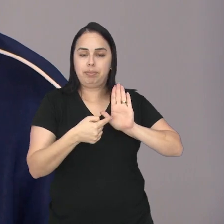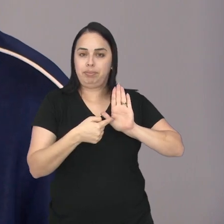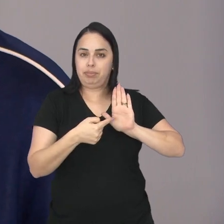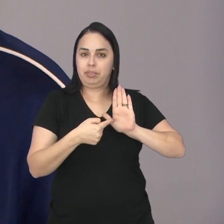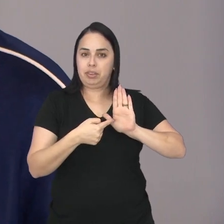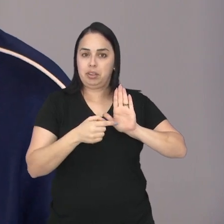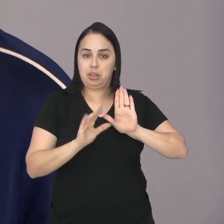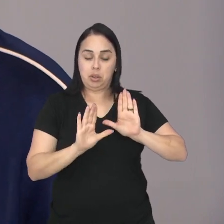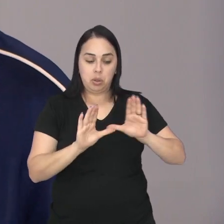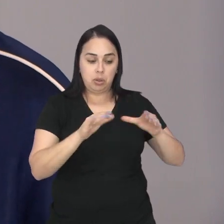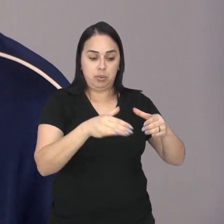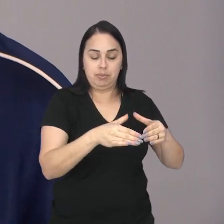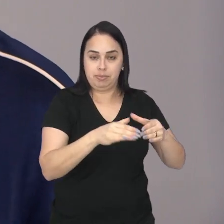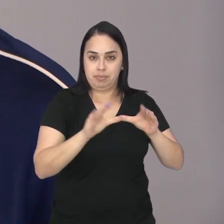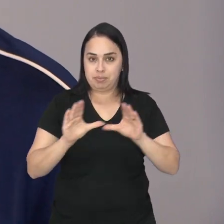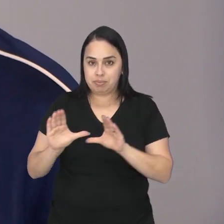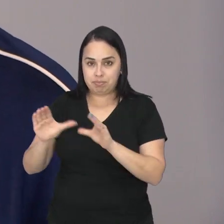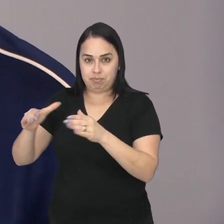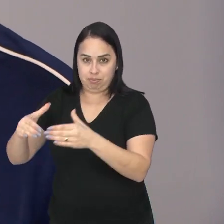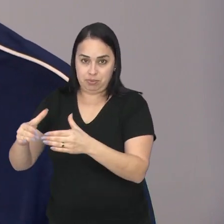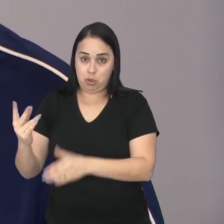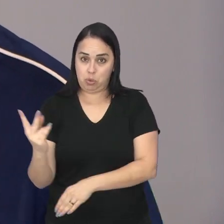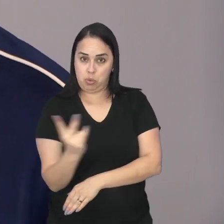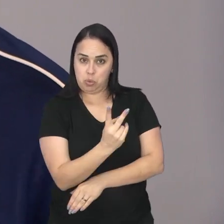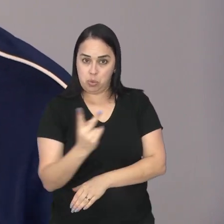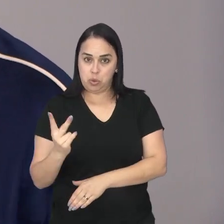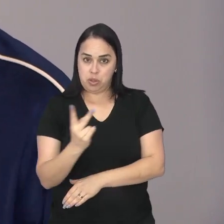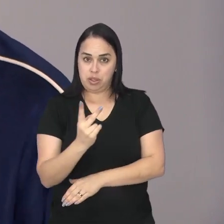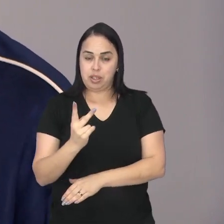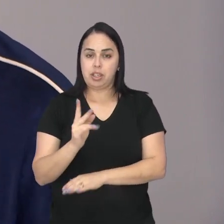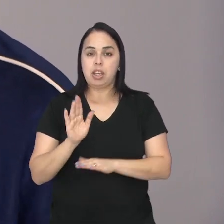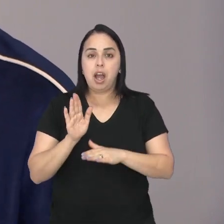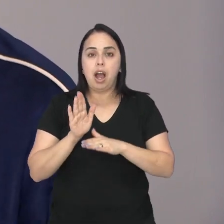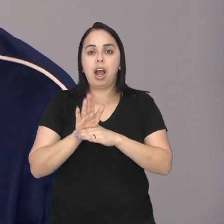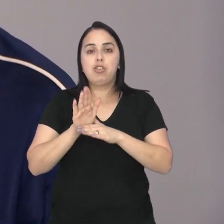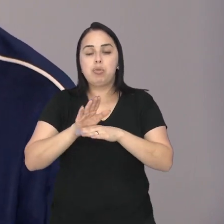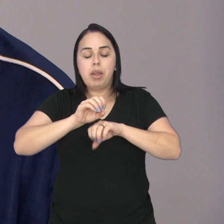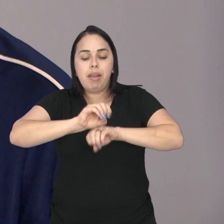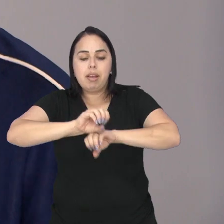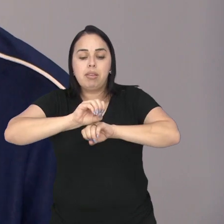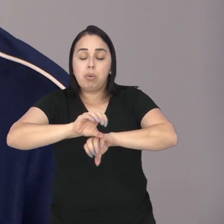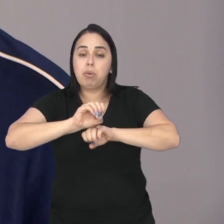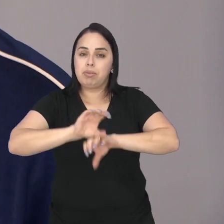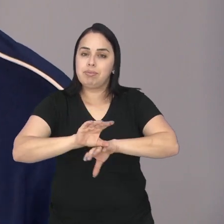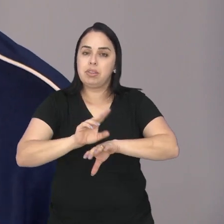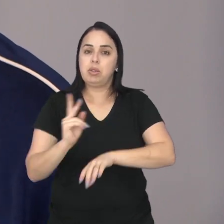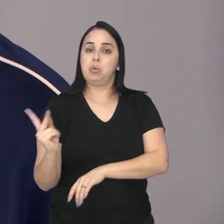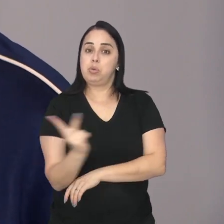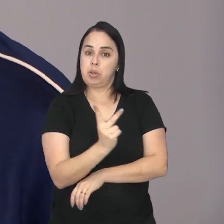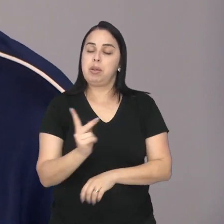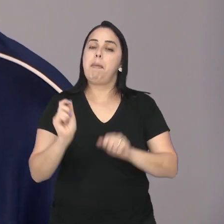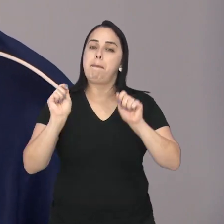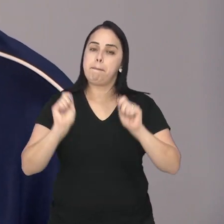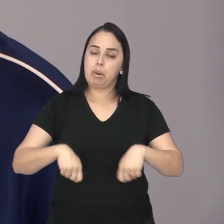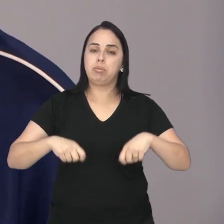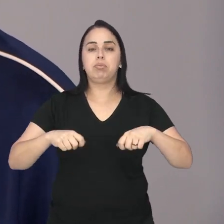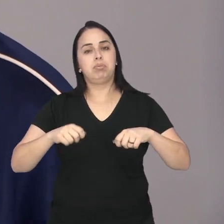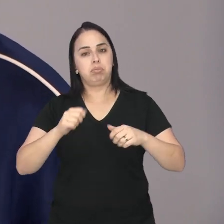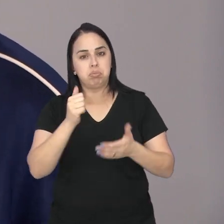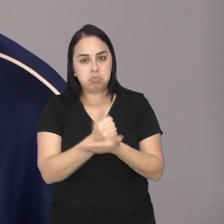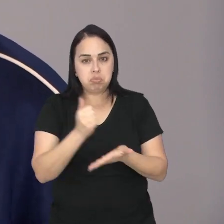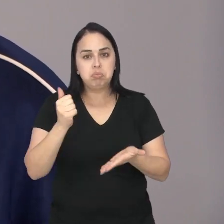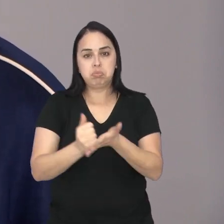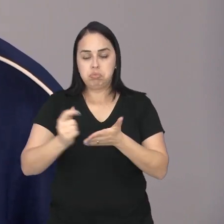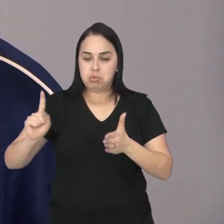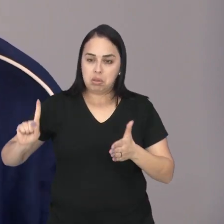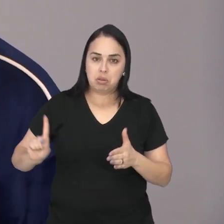projeto tantos que fazem parte das nossas unidades educacionais também poderão agora ter